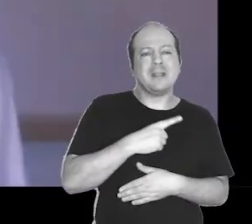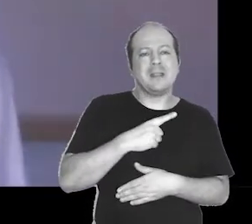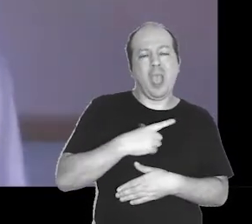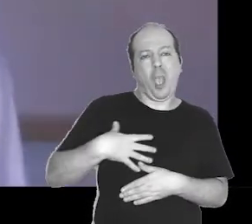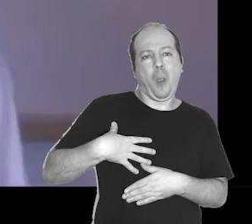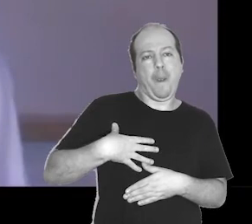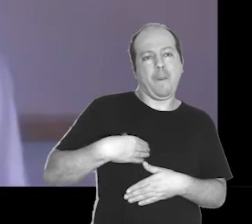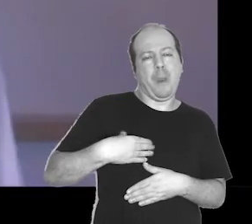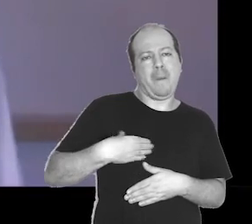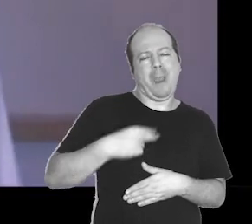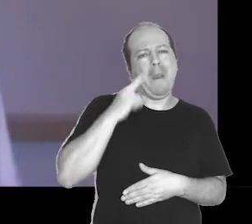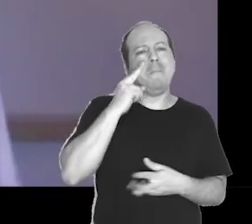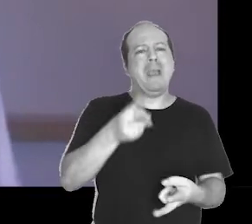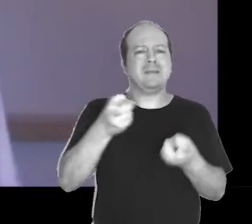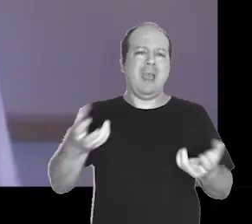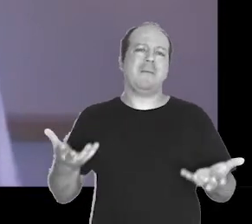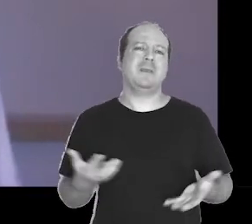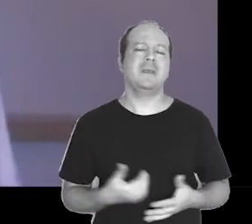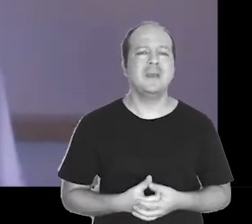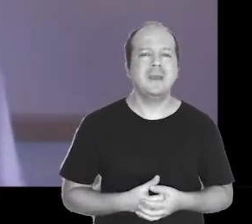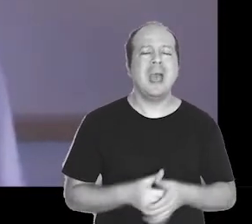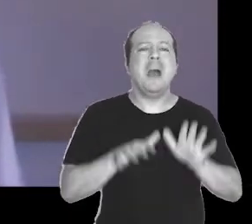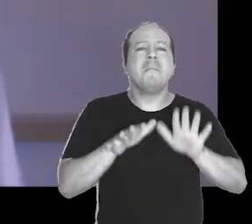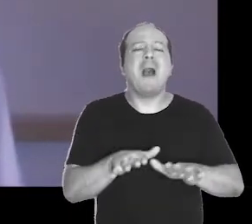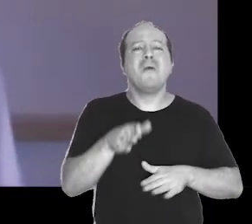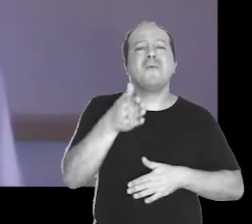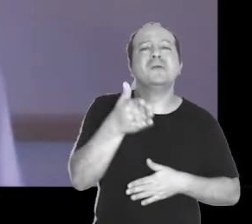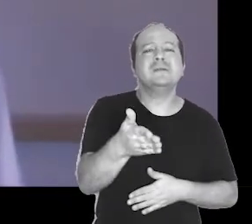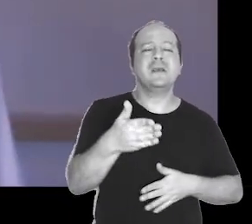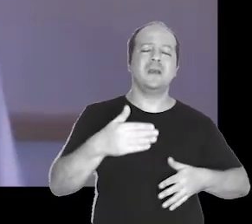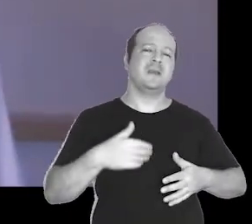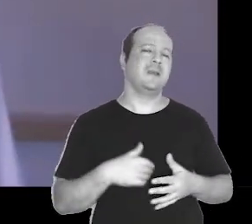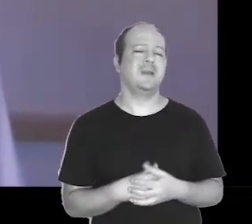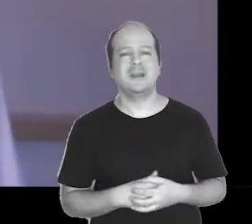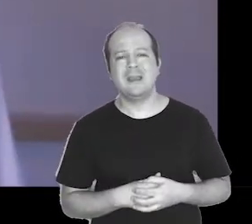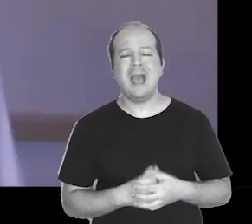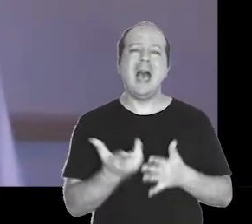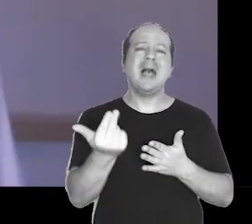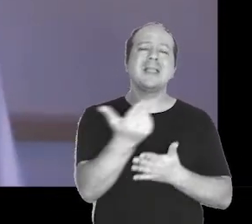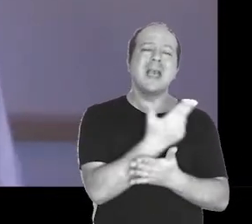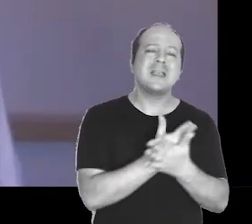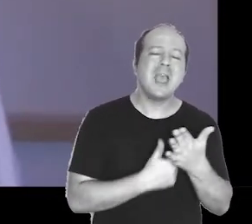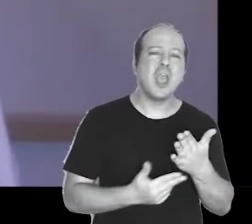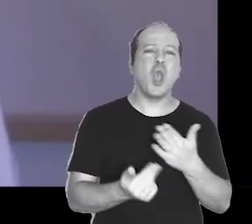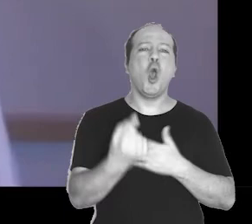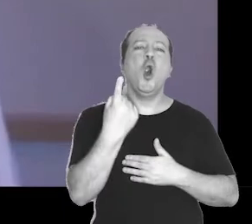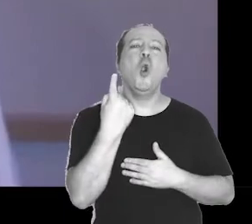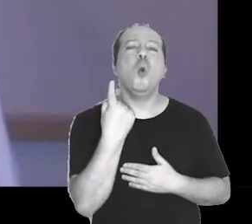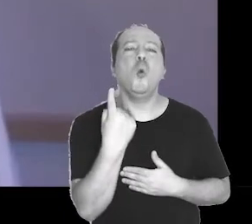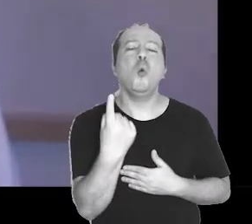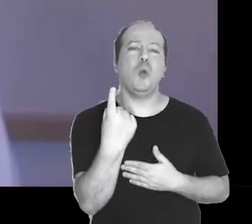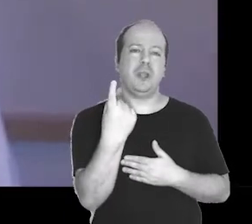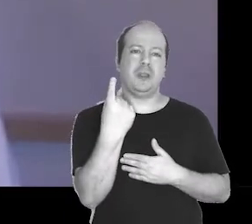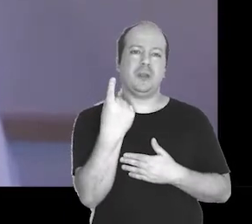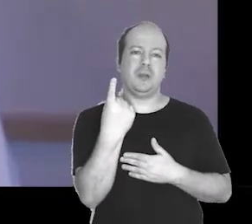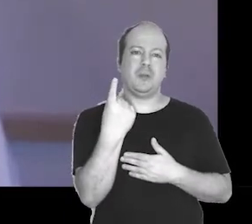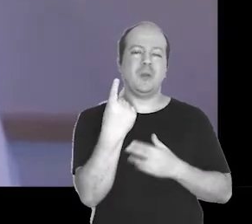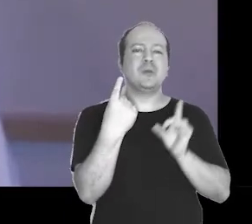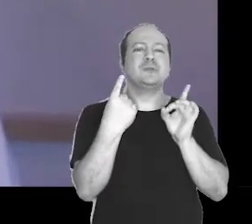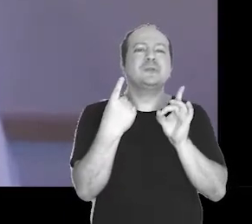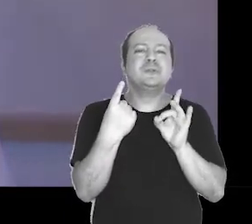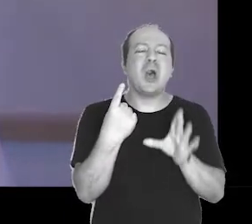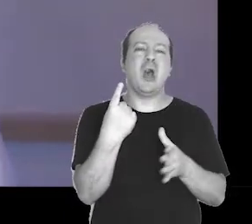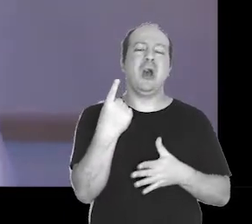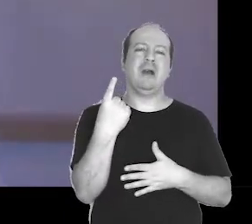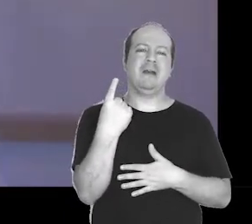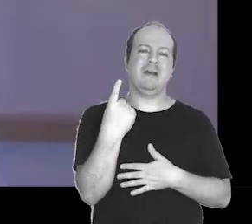independentes, Leonardo. Mas você desenhou um único canal que penetra num